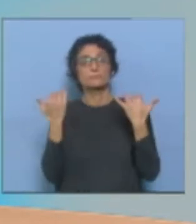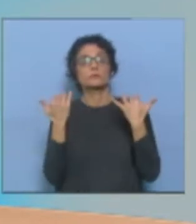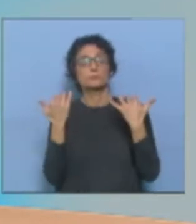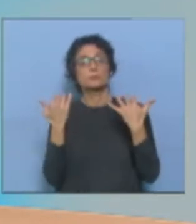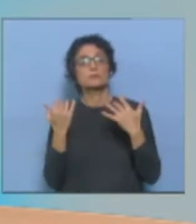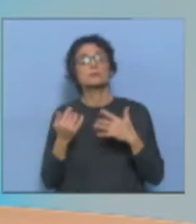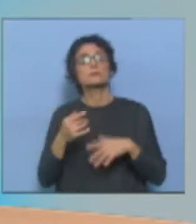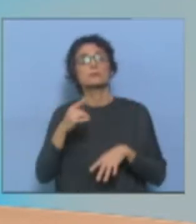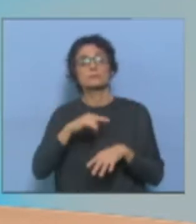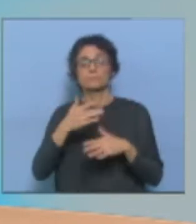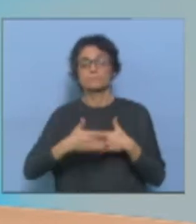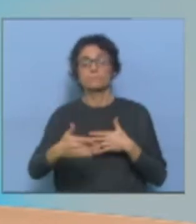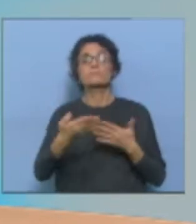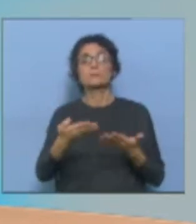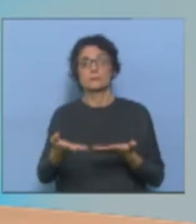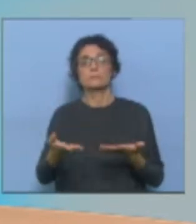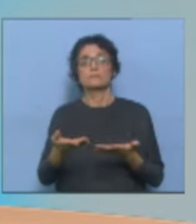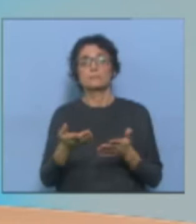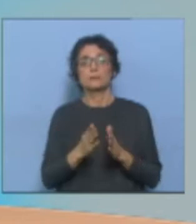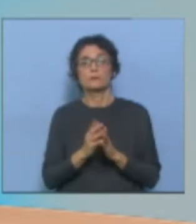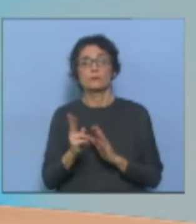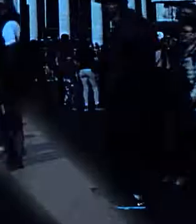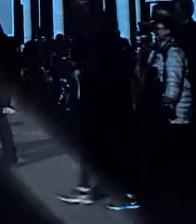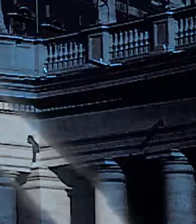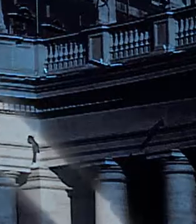que marcaram esta semana no Vaticano.